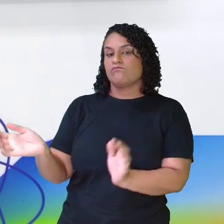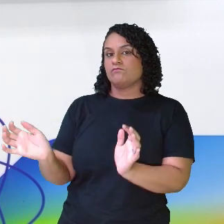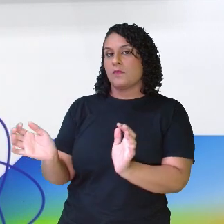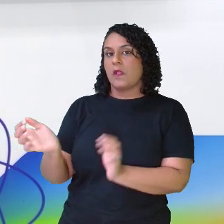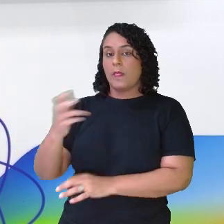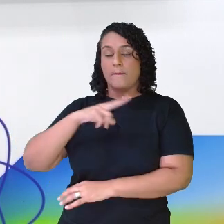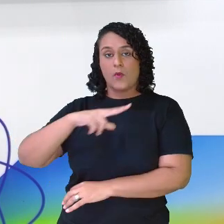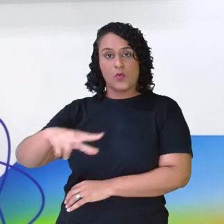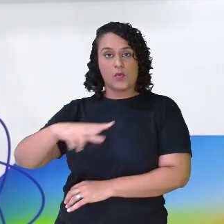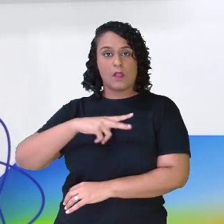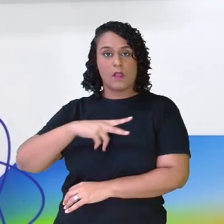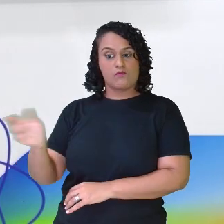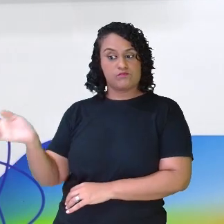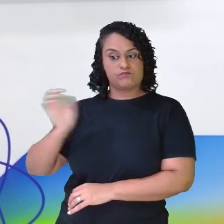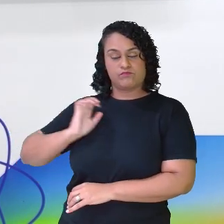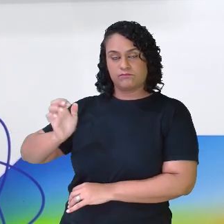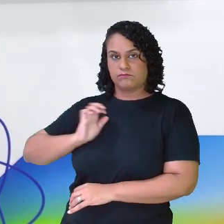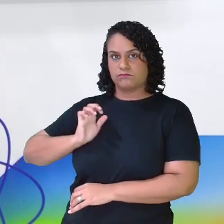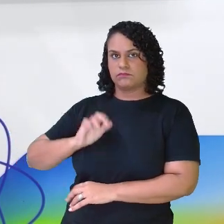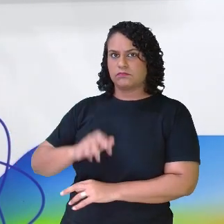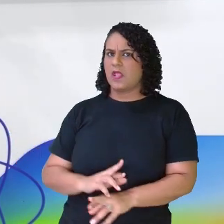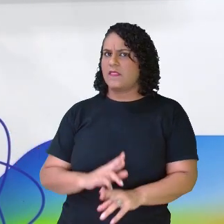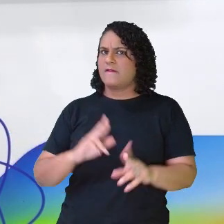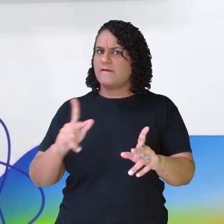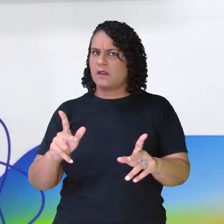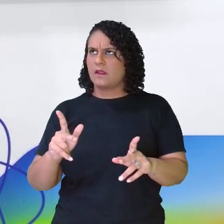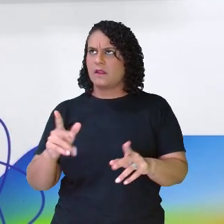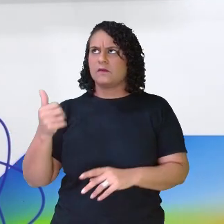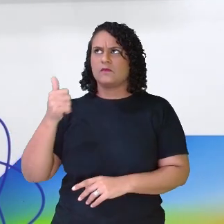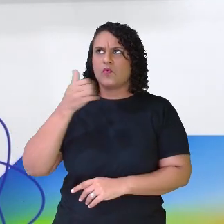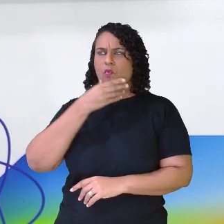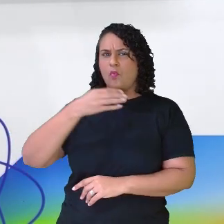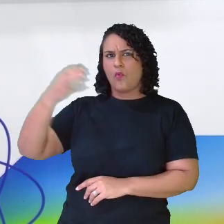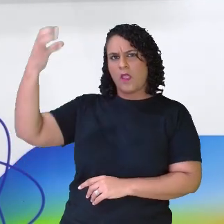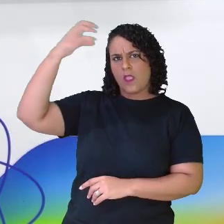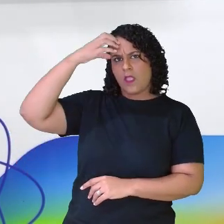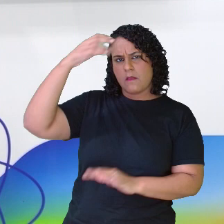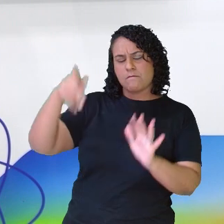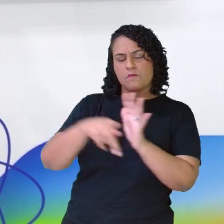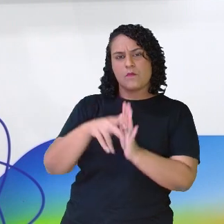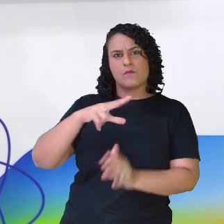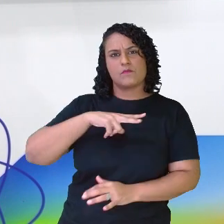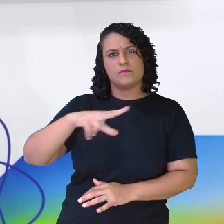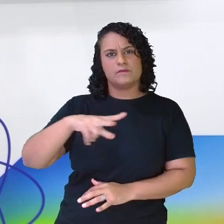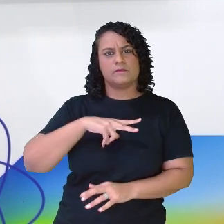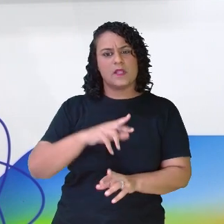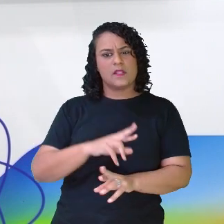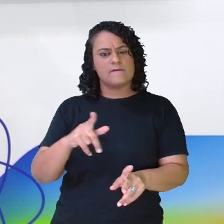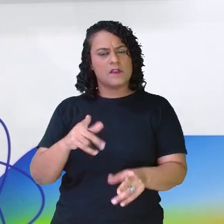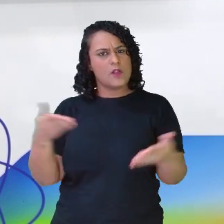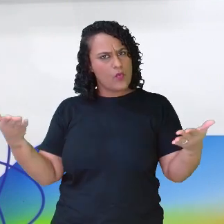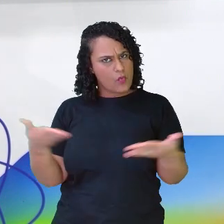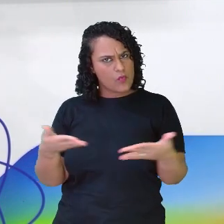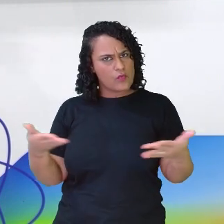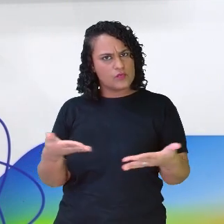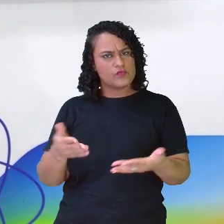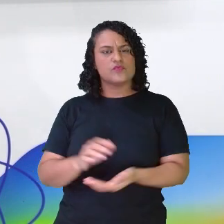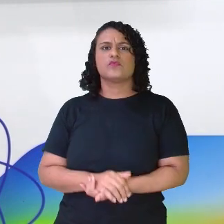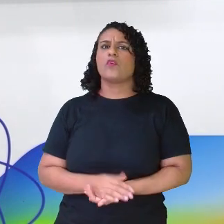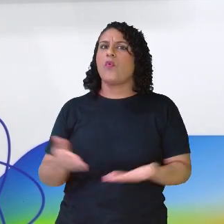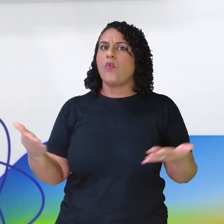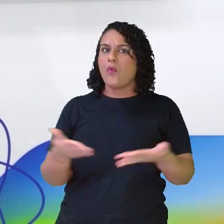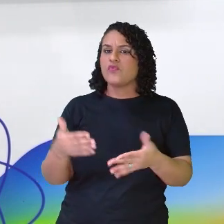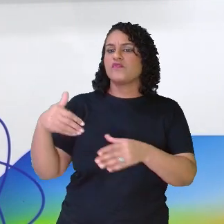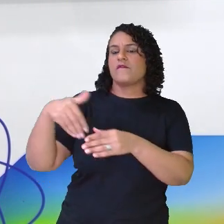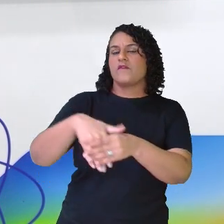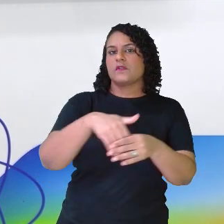Portugal. É diferente do processo, né, que nós vivemos hoje. Nós temos o presidencialismo, nessa época não existia, nós